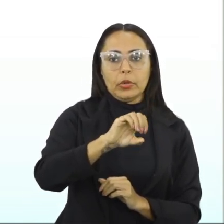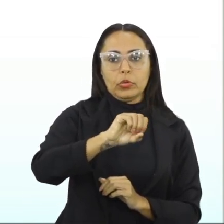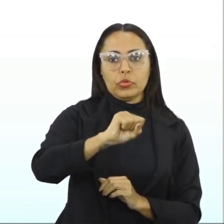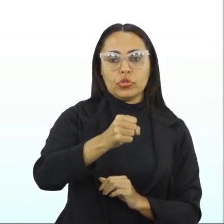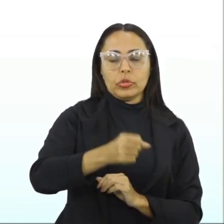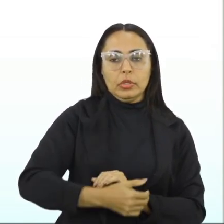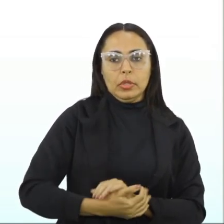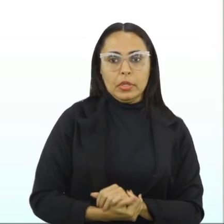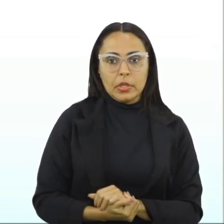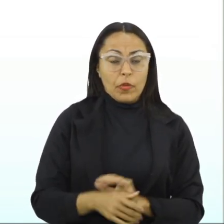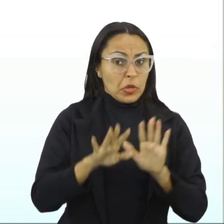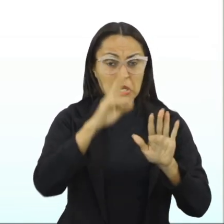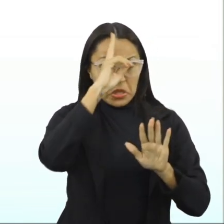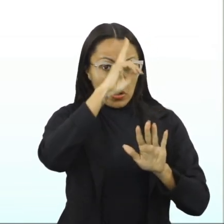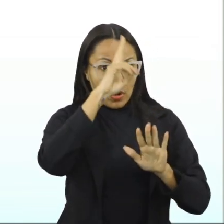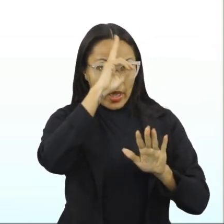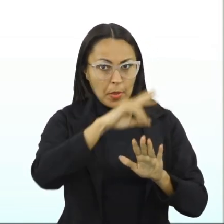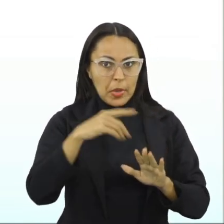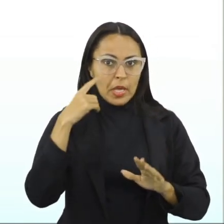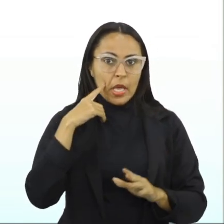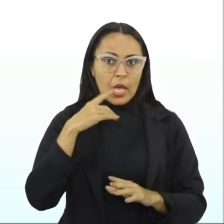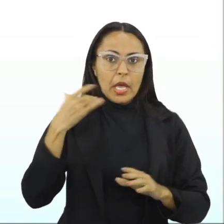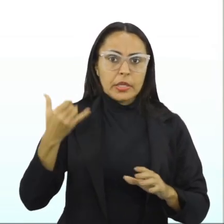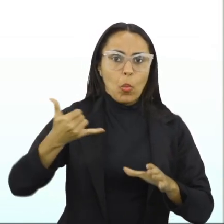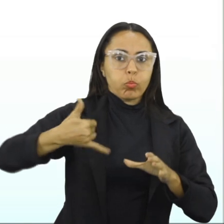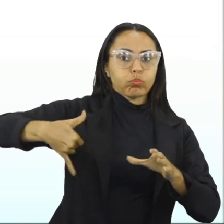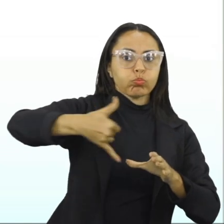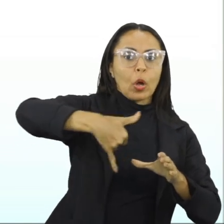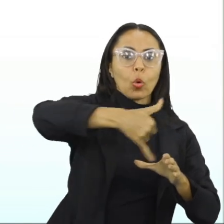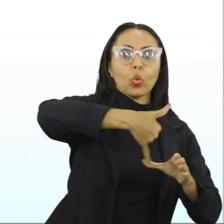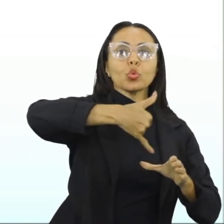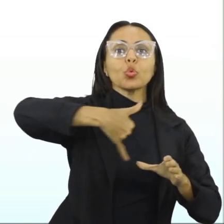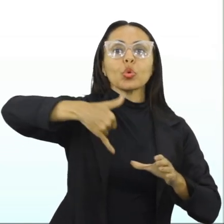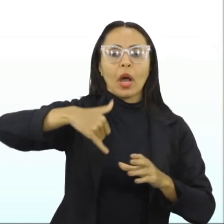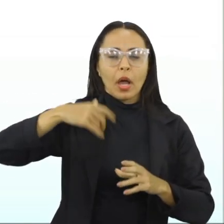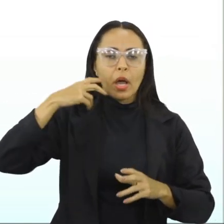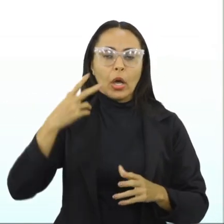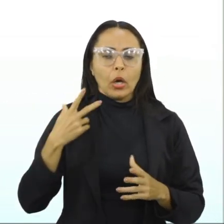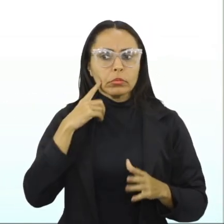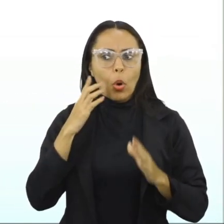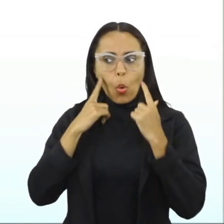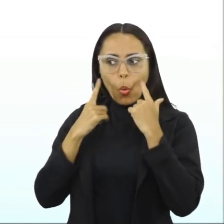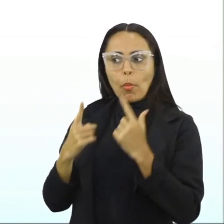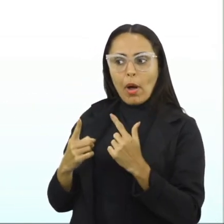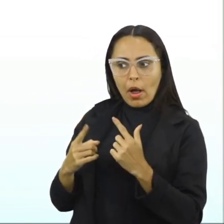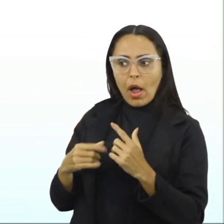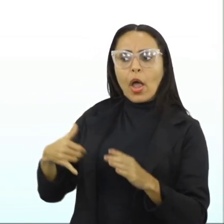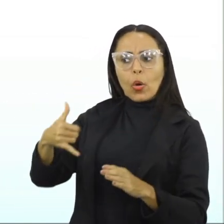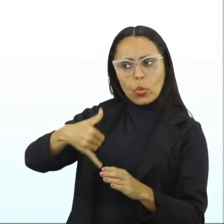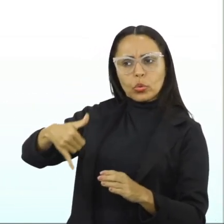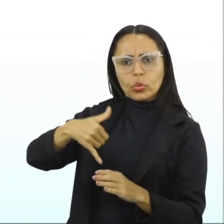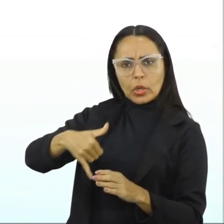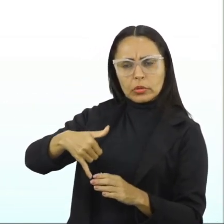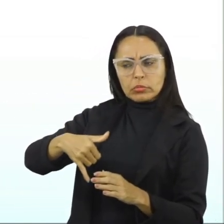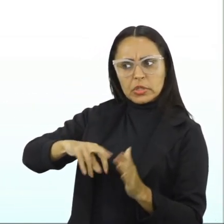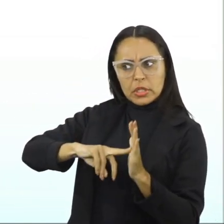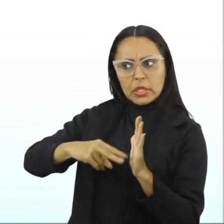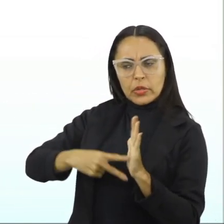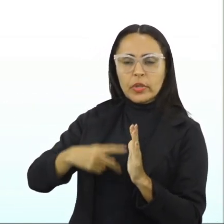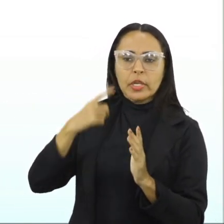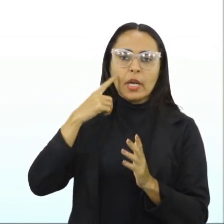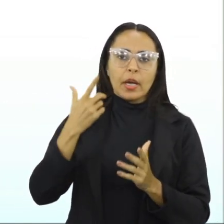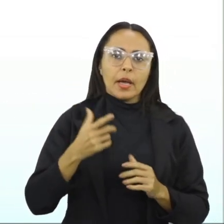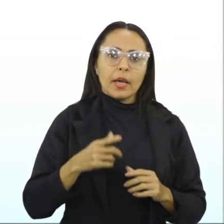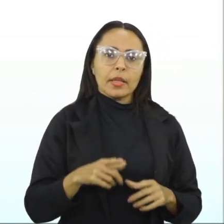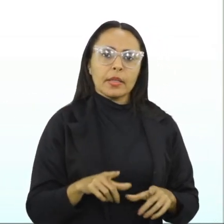você não lembra, lipídio é gordura. Apareceu gordura, não é nem você. Opa, lipídio é gordura. Depois eu tenho